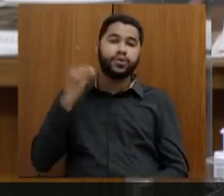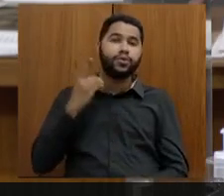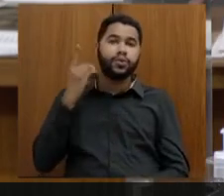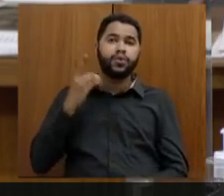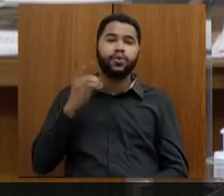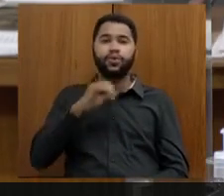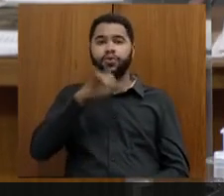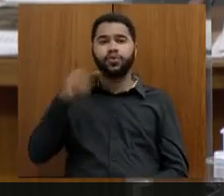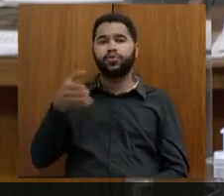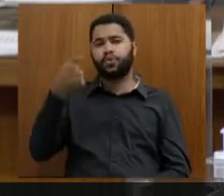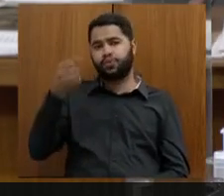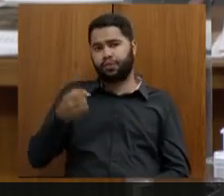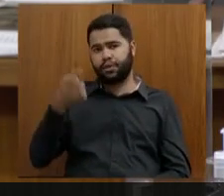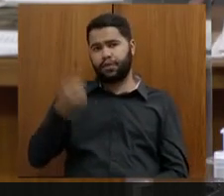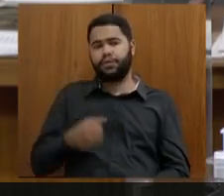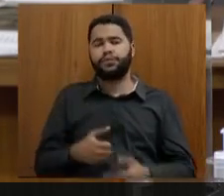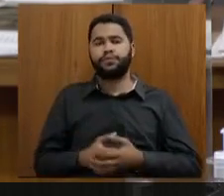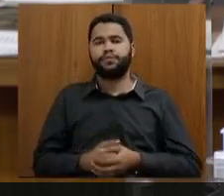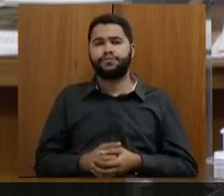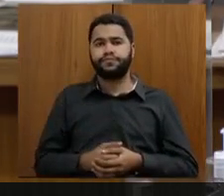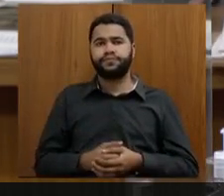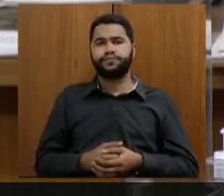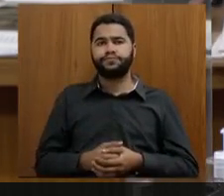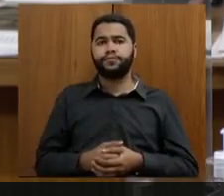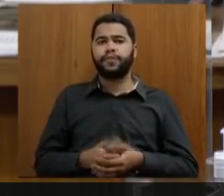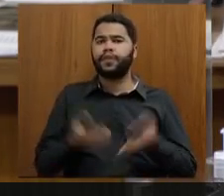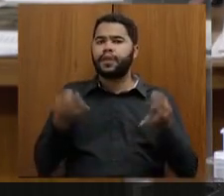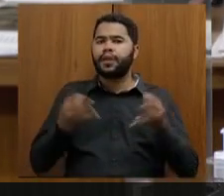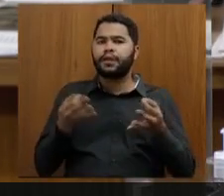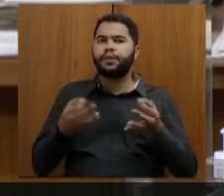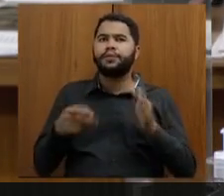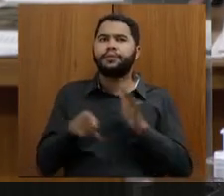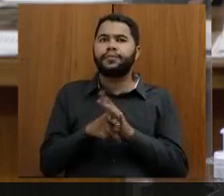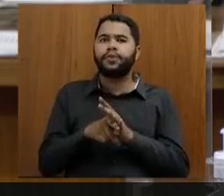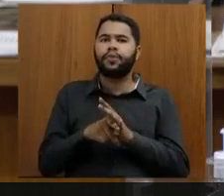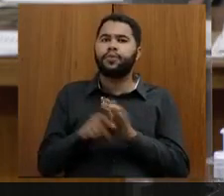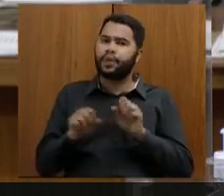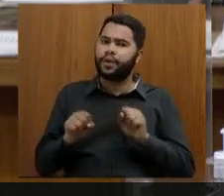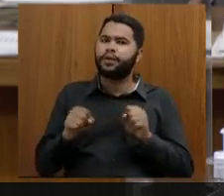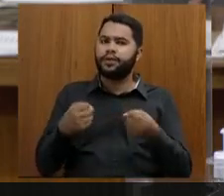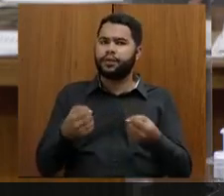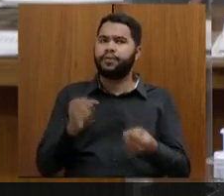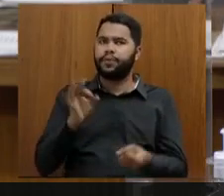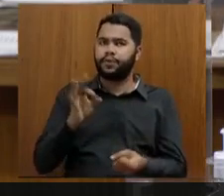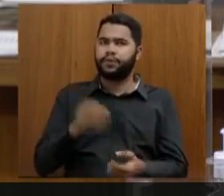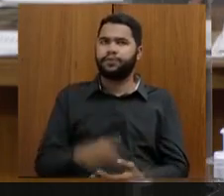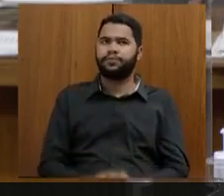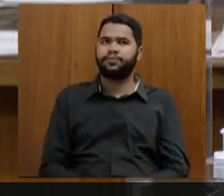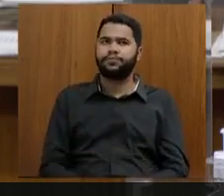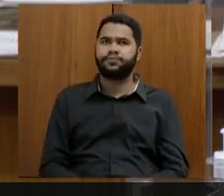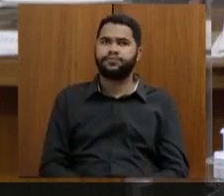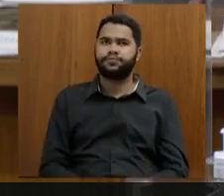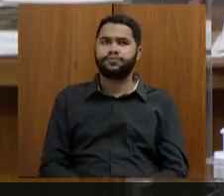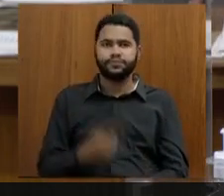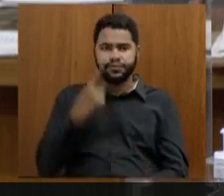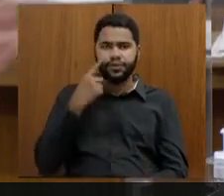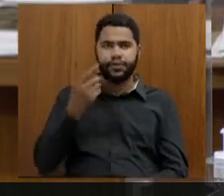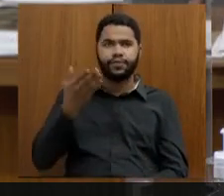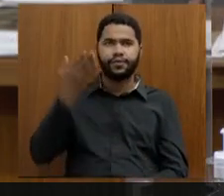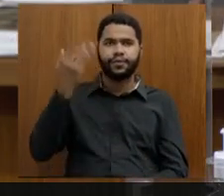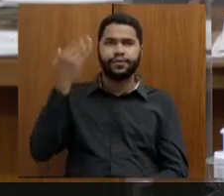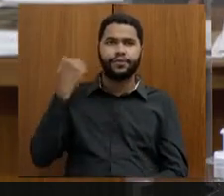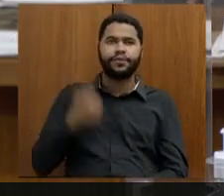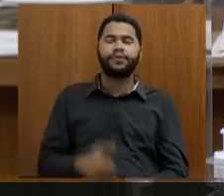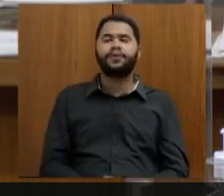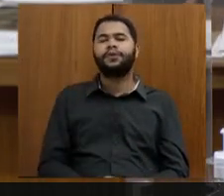João Leite tá a excelência do nosso Deputado é a defesa E aí e é isso eu vi naquele dia